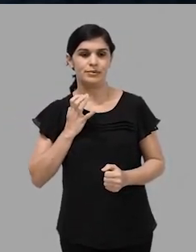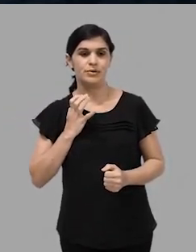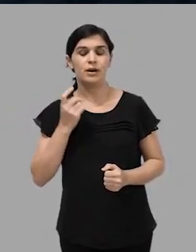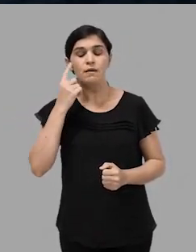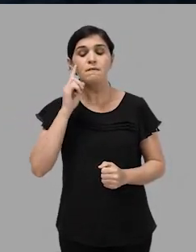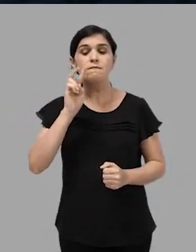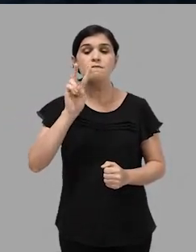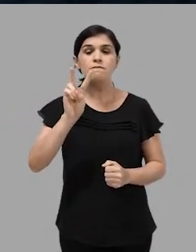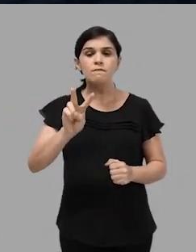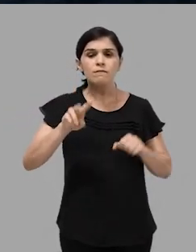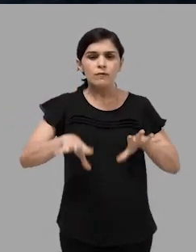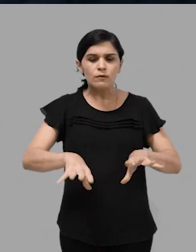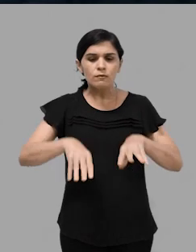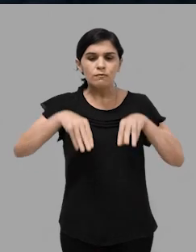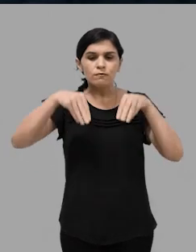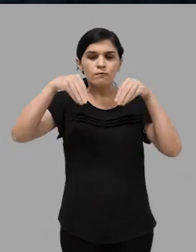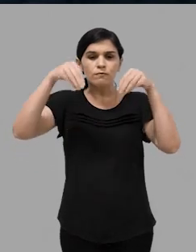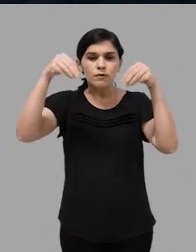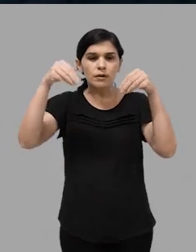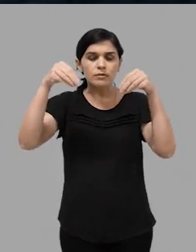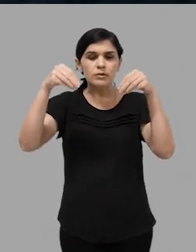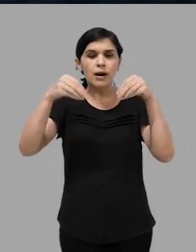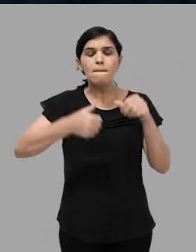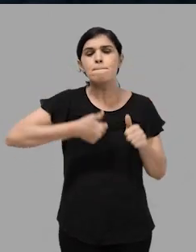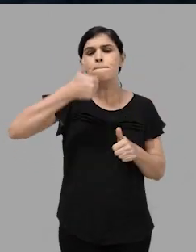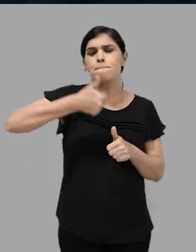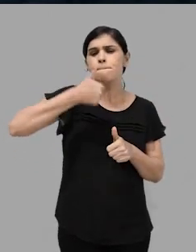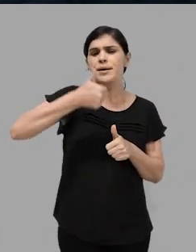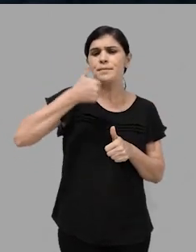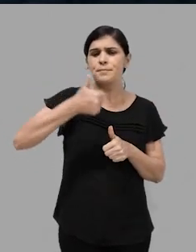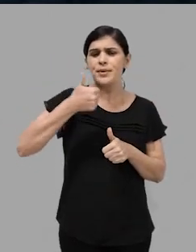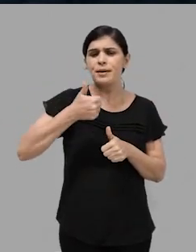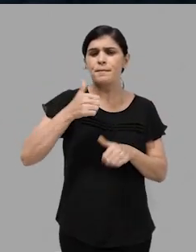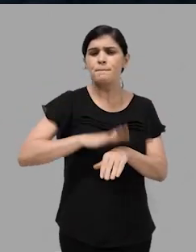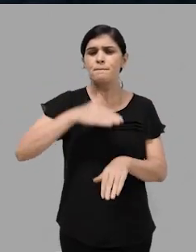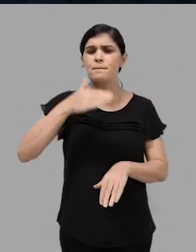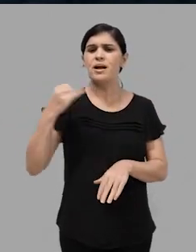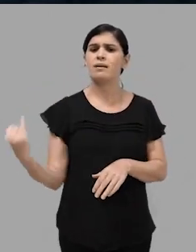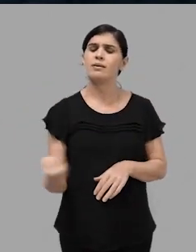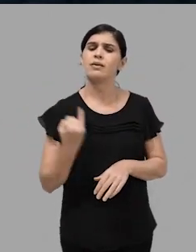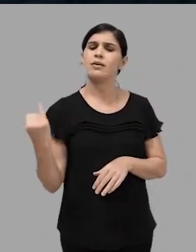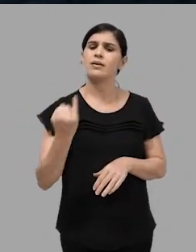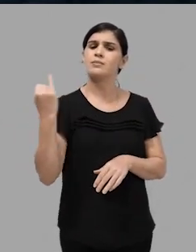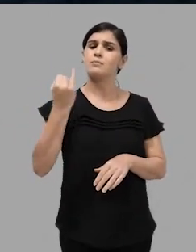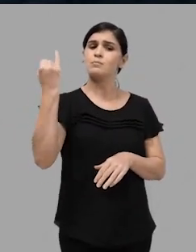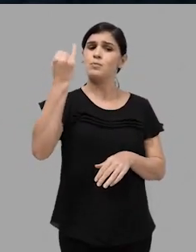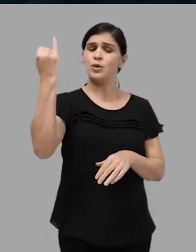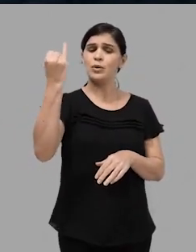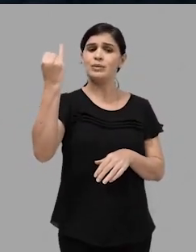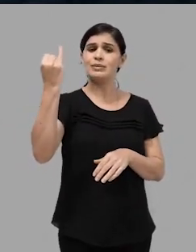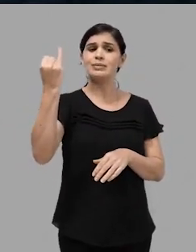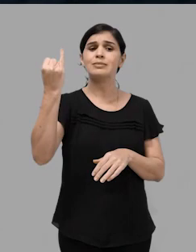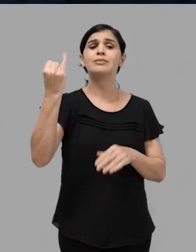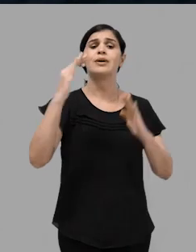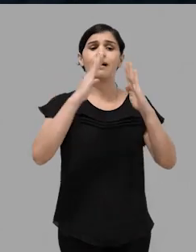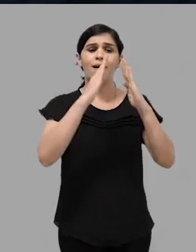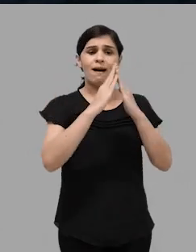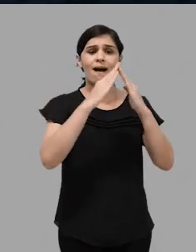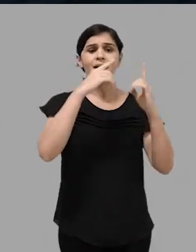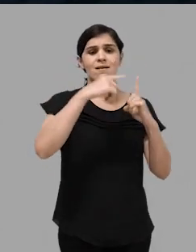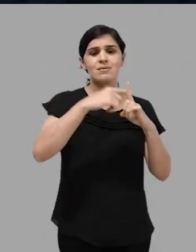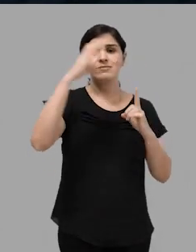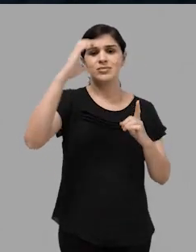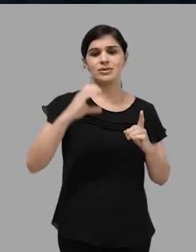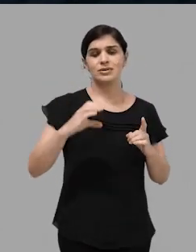da pirâmide era a igreja, né? Maior senhora feudal, então feudalismo, servidão. Então lembra disso,